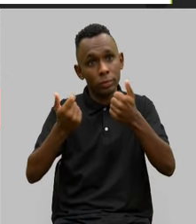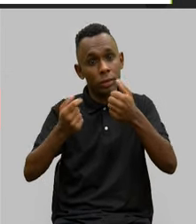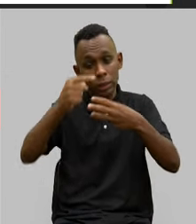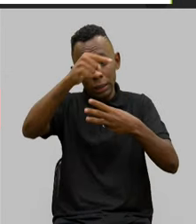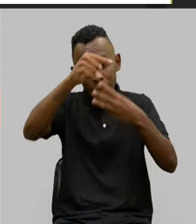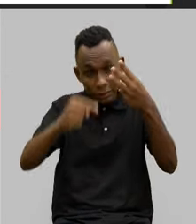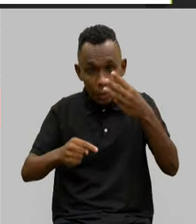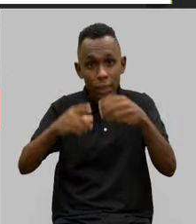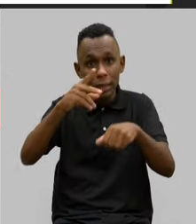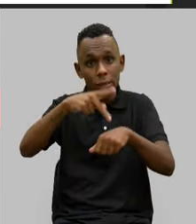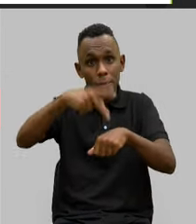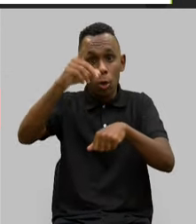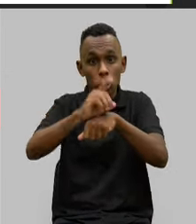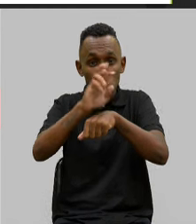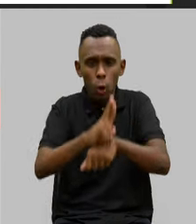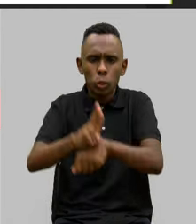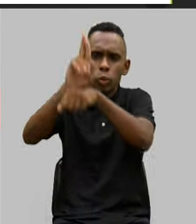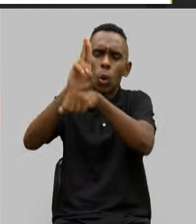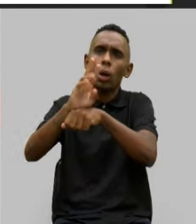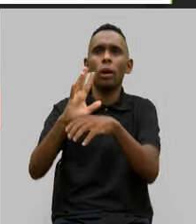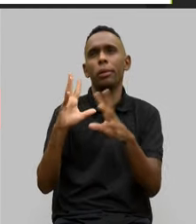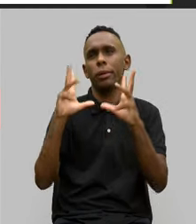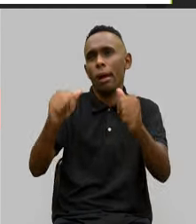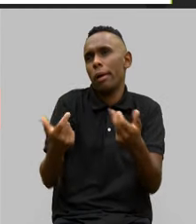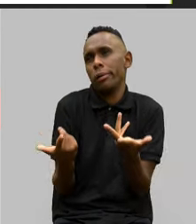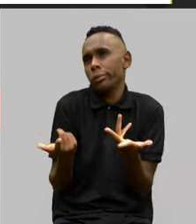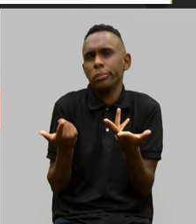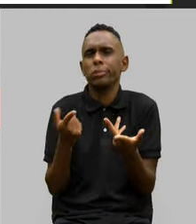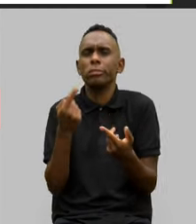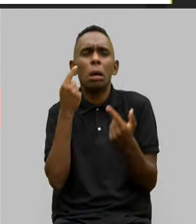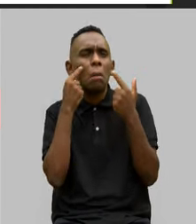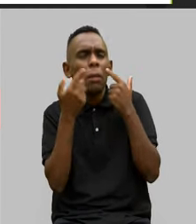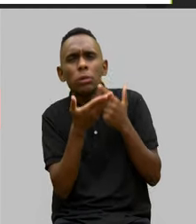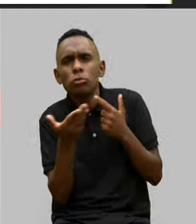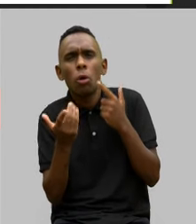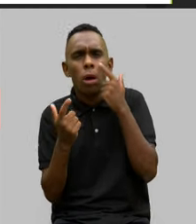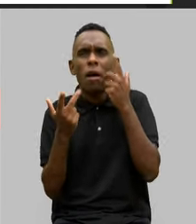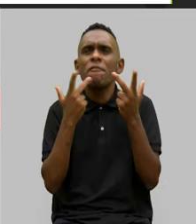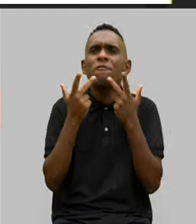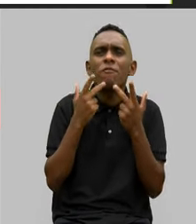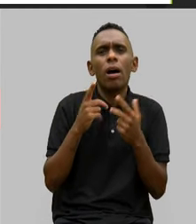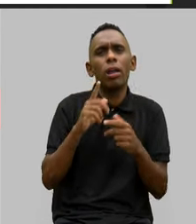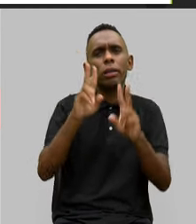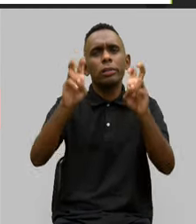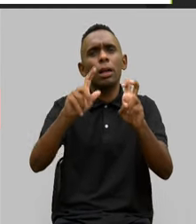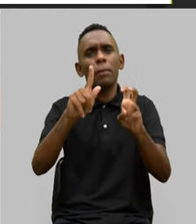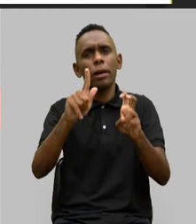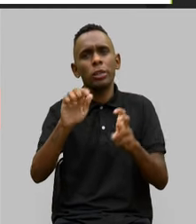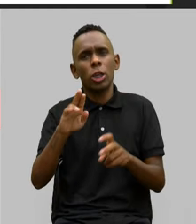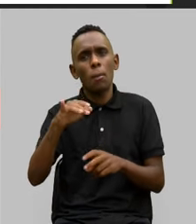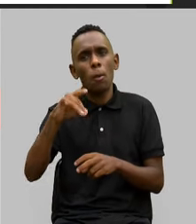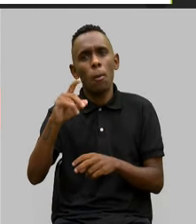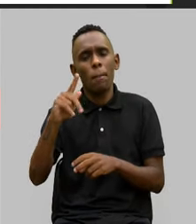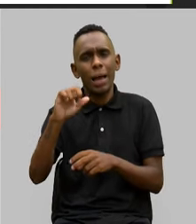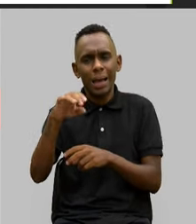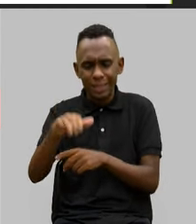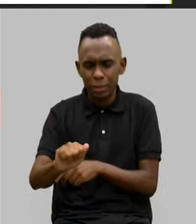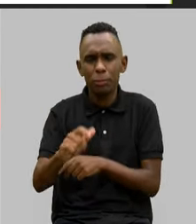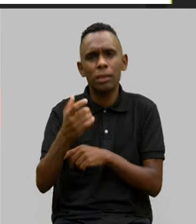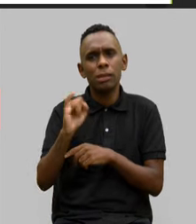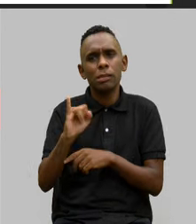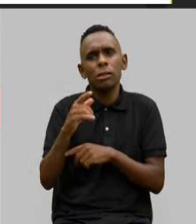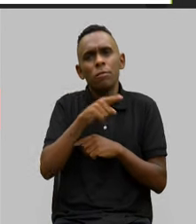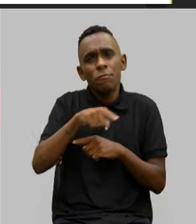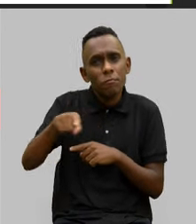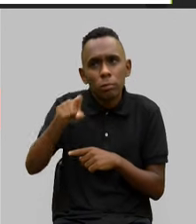pós-doutorados Então chega um momento que você acha que todo mundo e aí todo mundo fala o que que é germoplasma então se por acaso vocês ficaram com essa